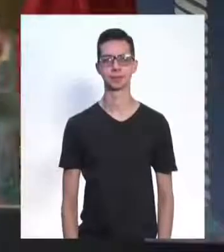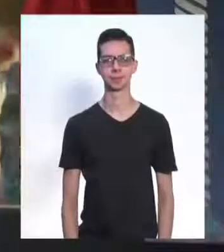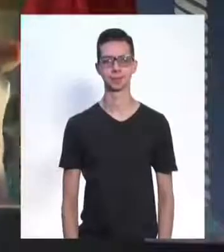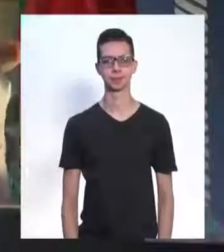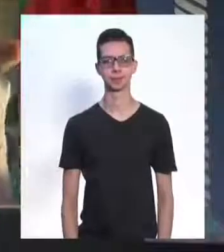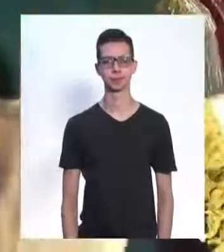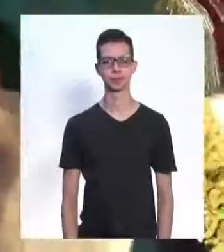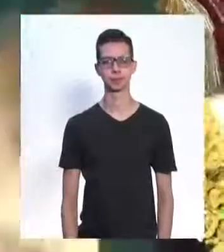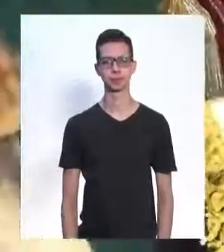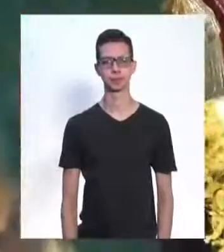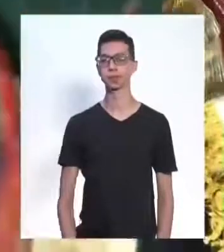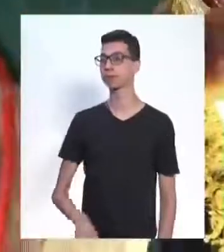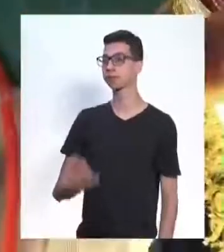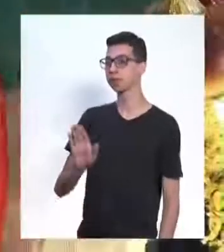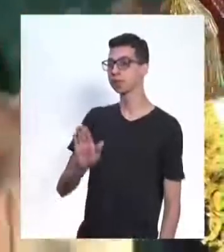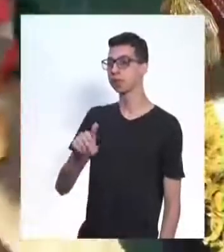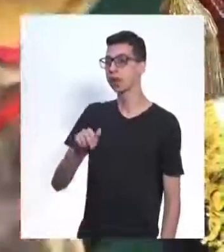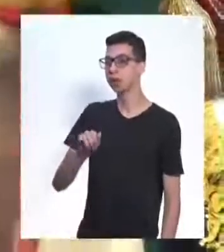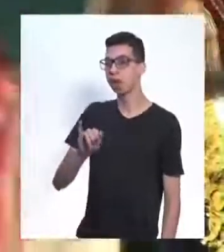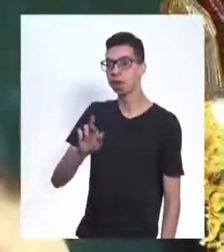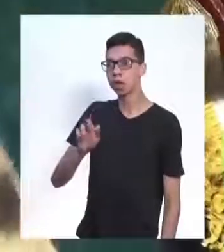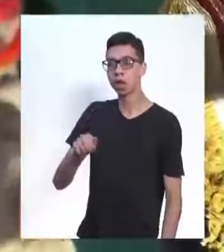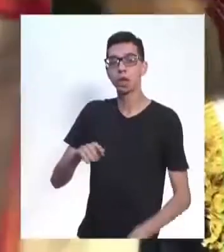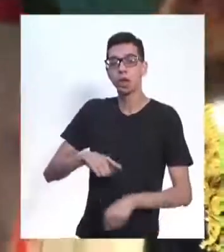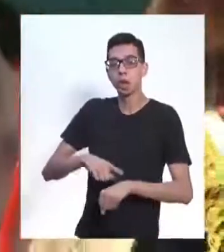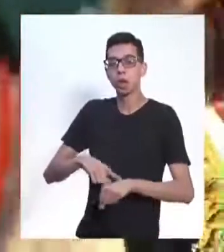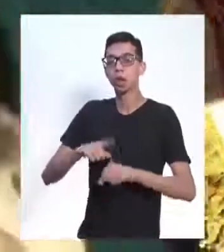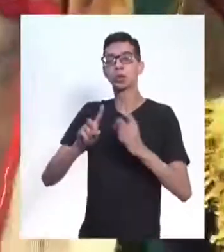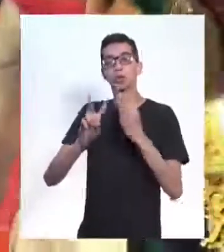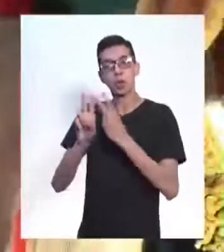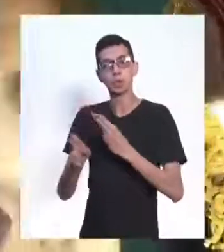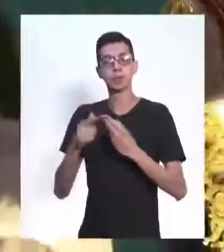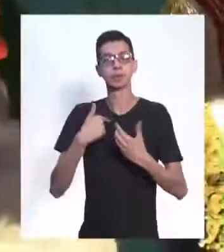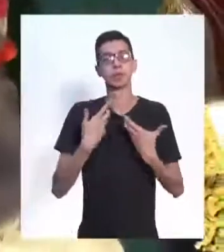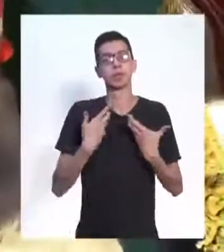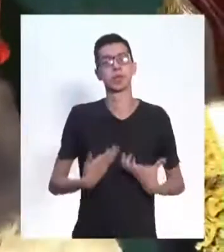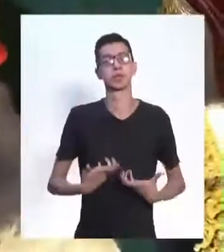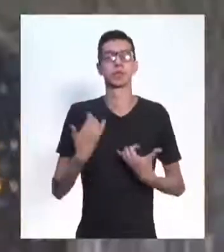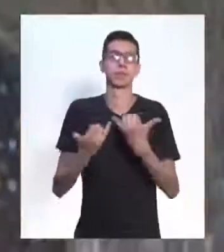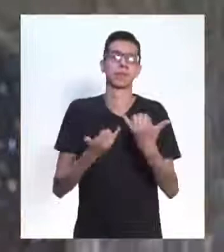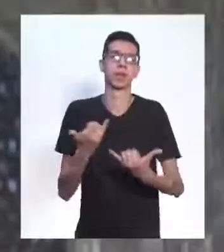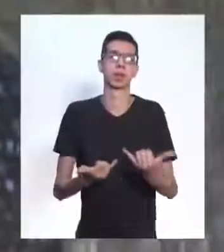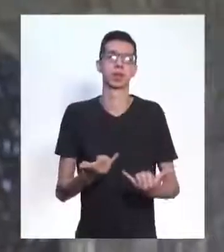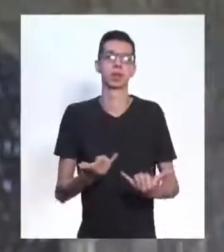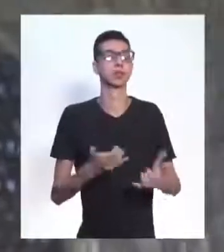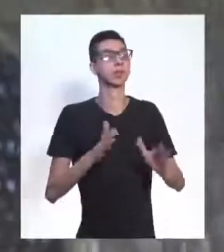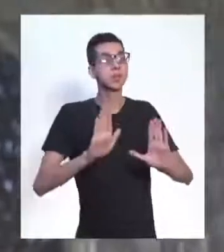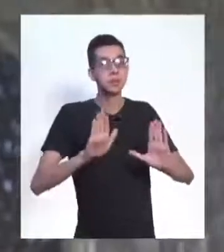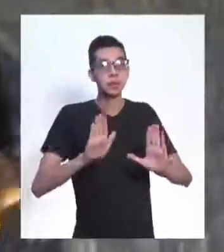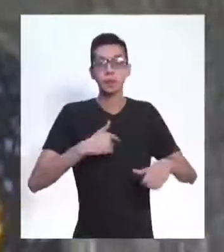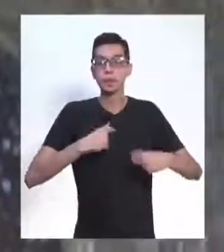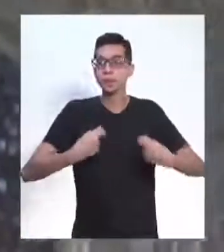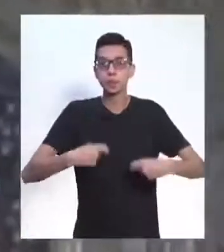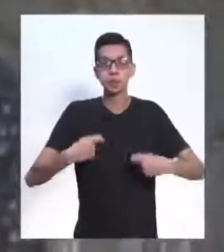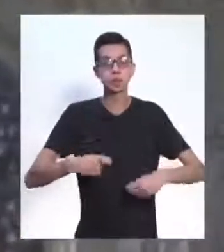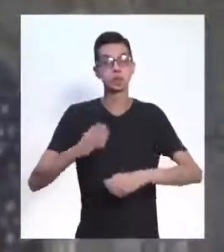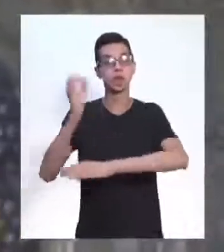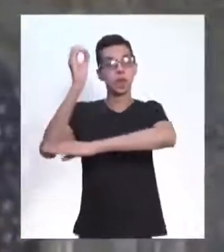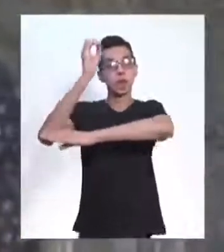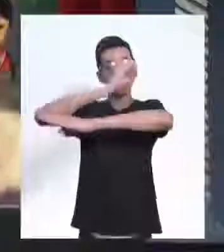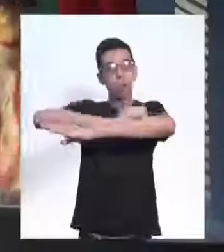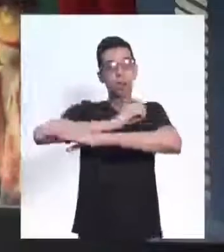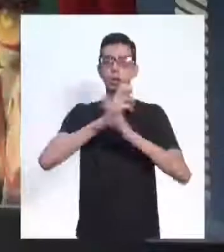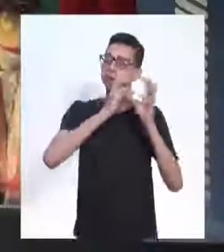Nayara, está na hora de dormir. Estou cansado de tanta brincadeira. Mas temos que esperar a noite para irmos